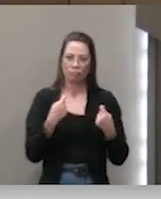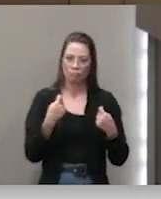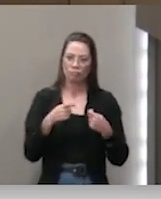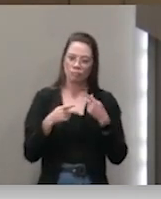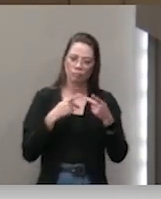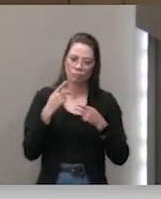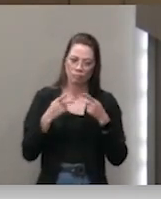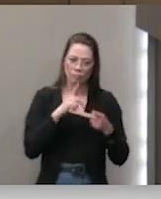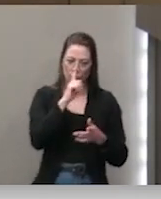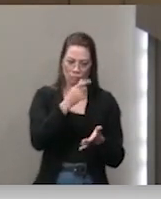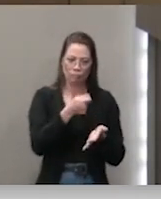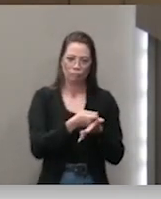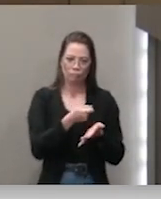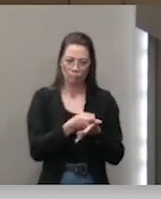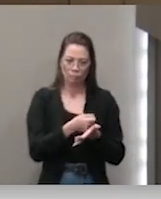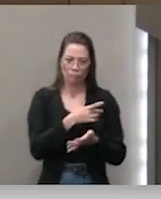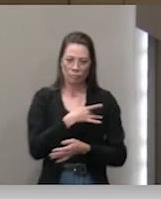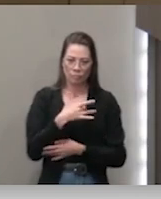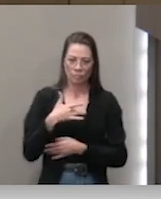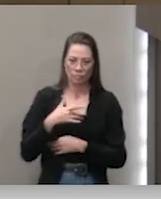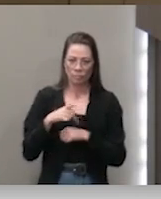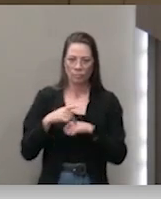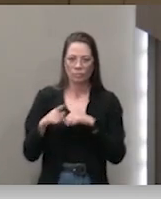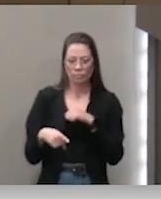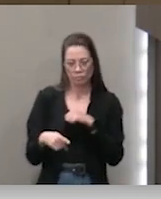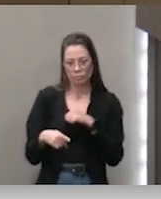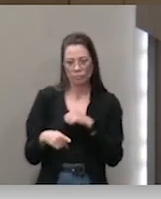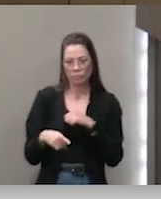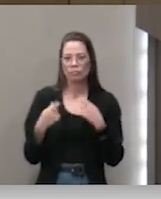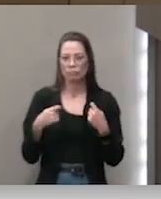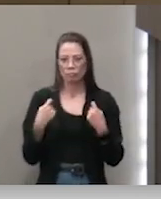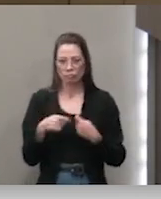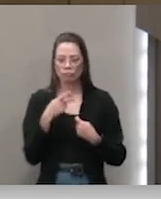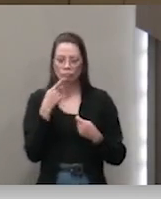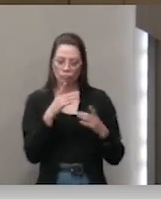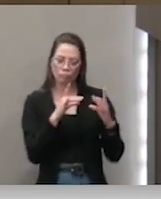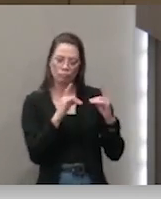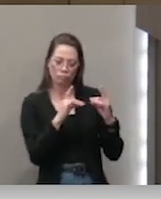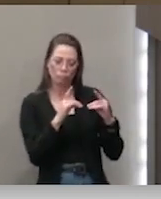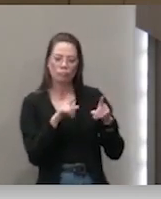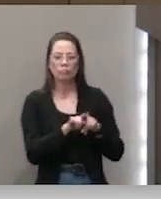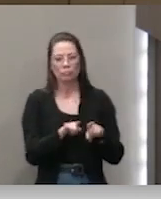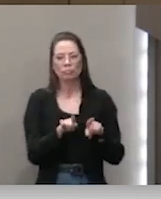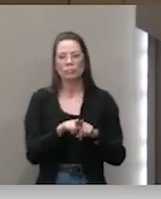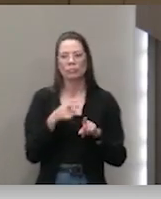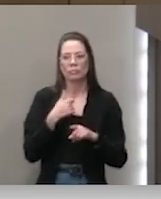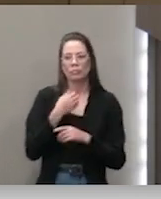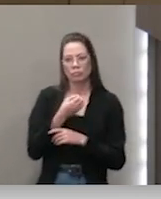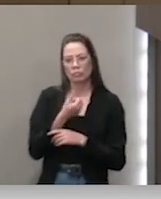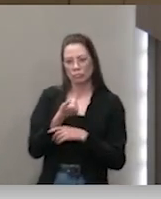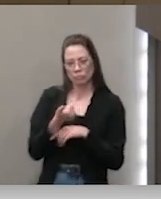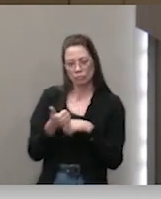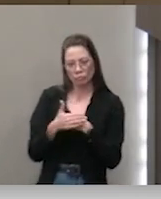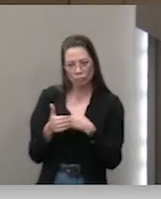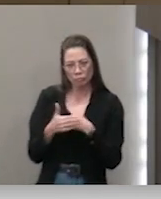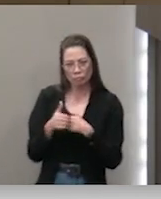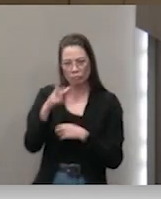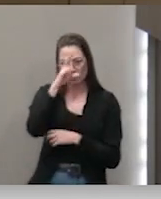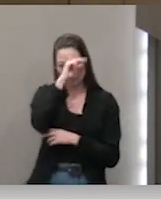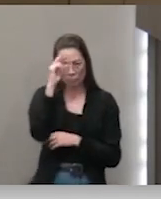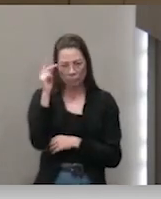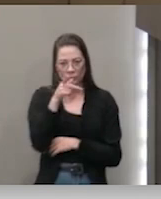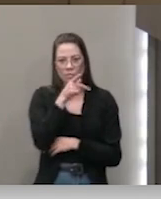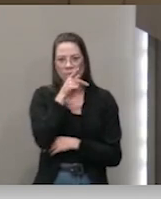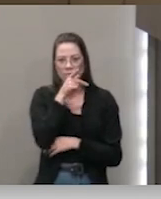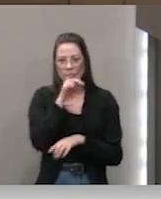falar, cobrar pela saúde da nossa cidade. Quando tem que elogiar, para mim não tem problema nenhum, até porque quero muito bem o Pedro Almeida. Claro.